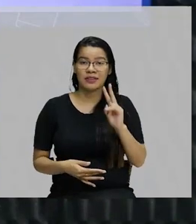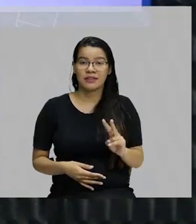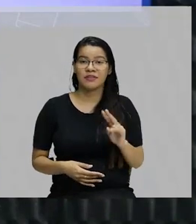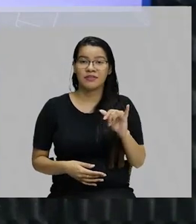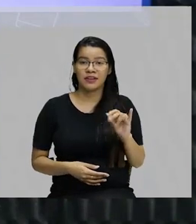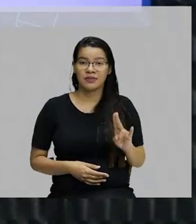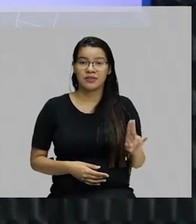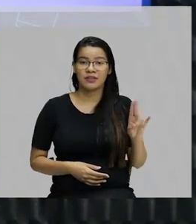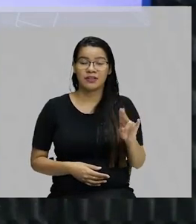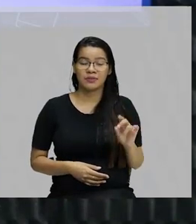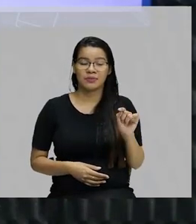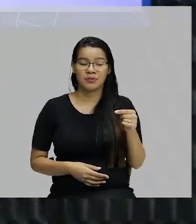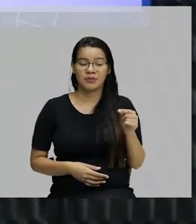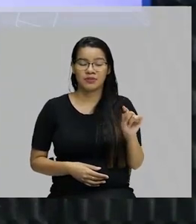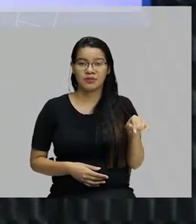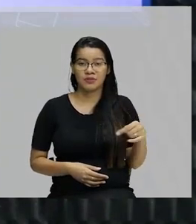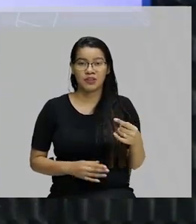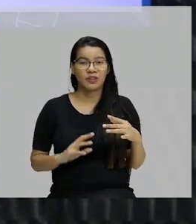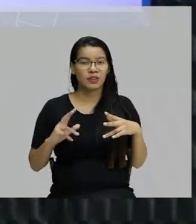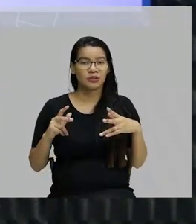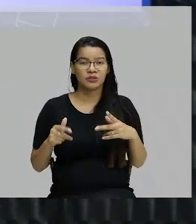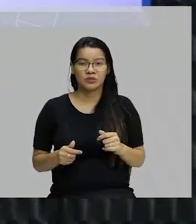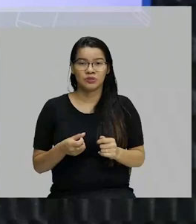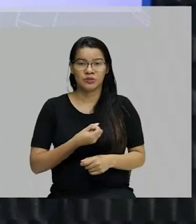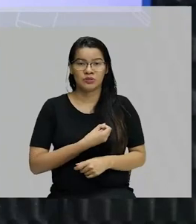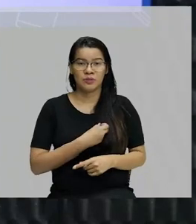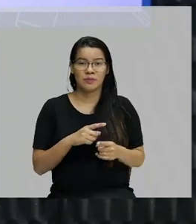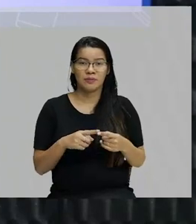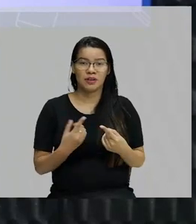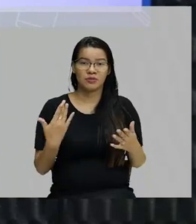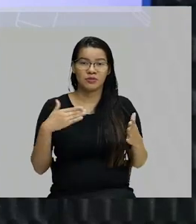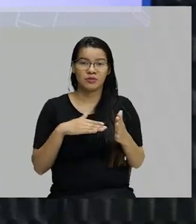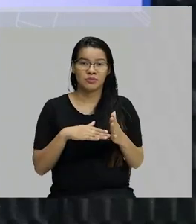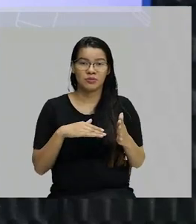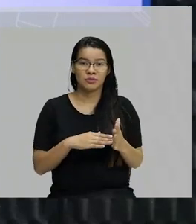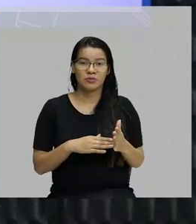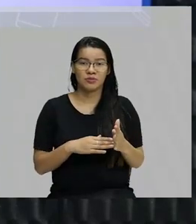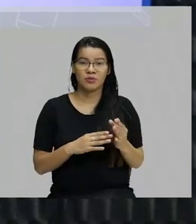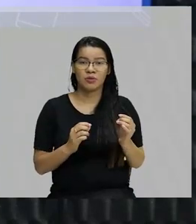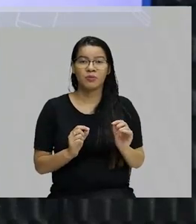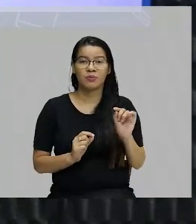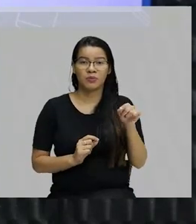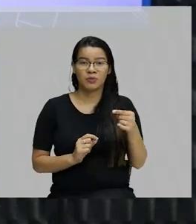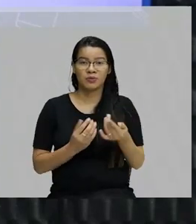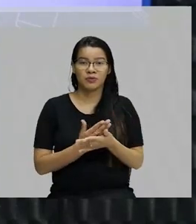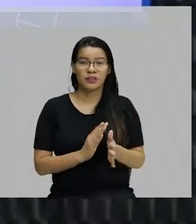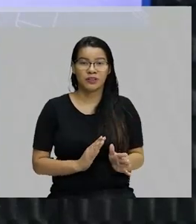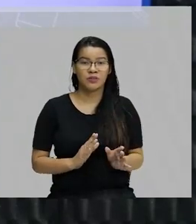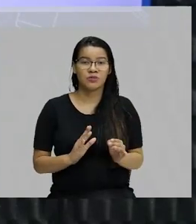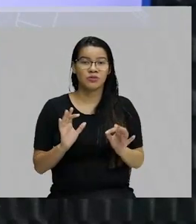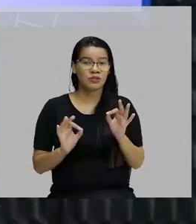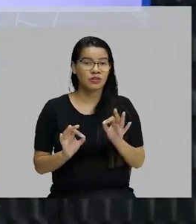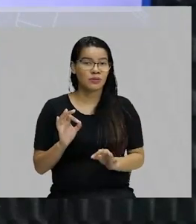ponto e vírgula em todos os itens que estão enumerados mas no último ele coloca um ponto final justamente para delimitar que